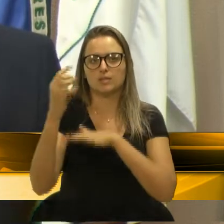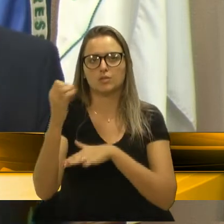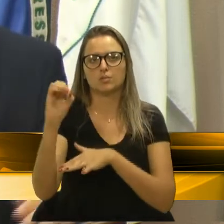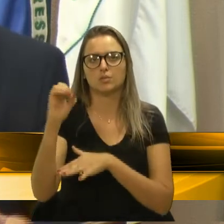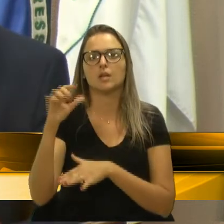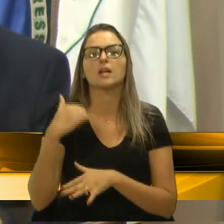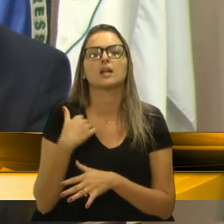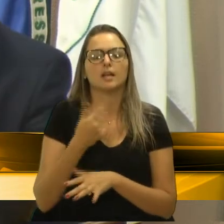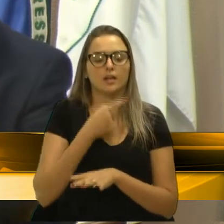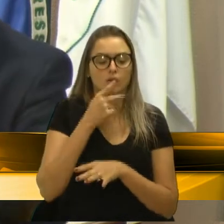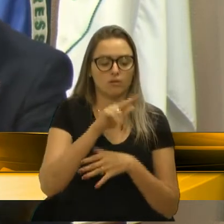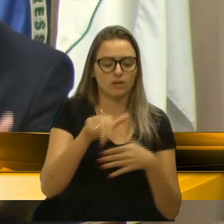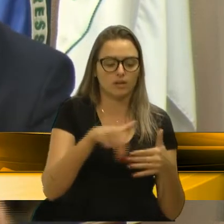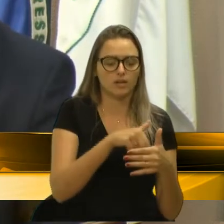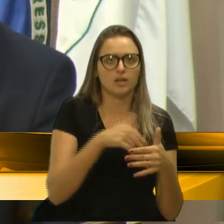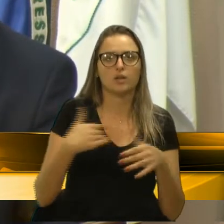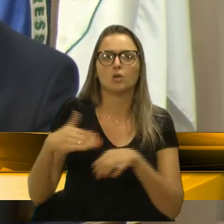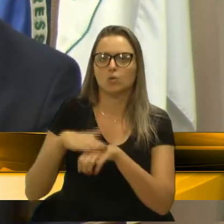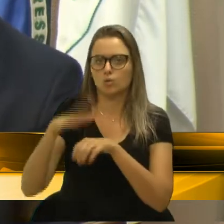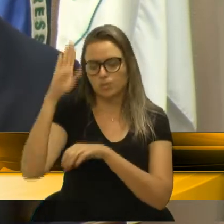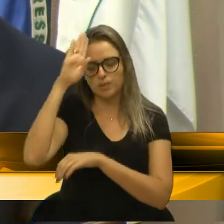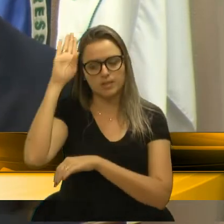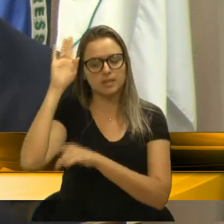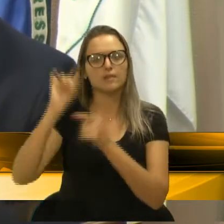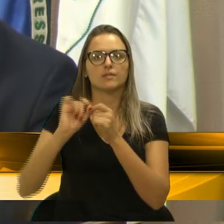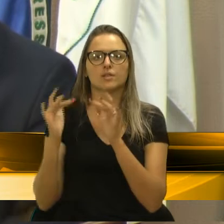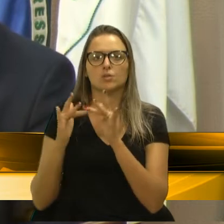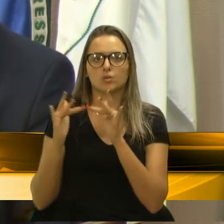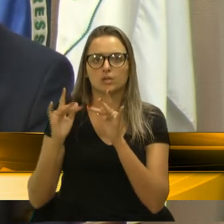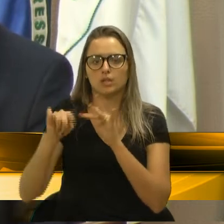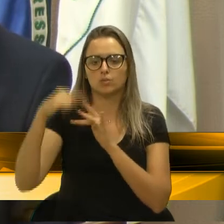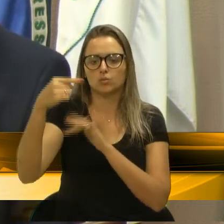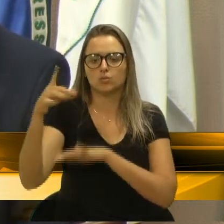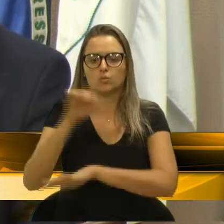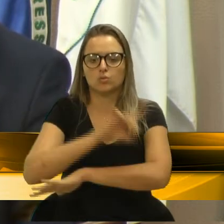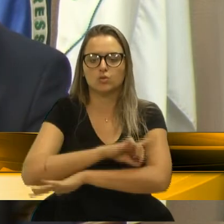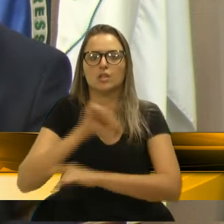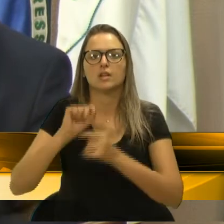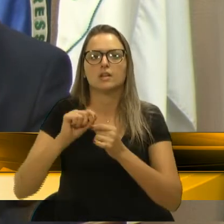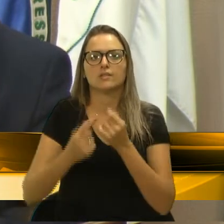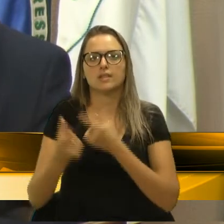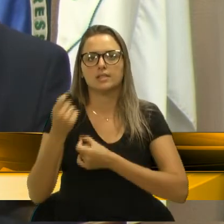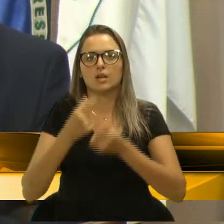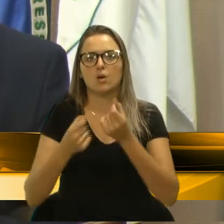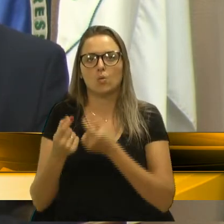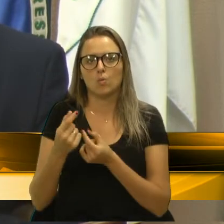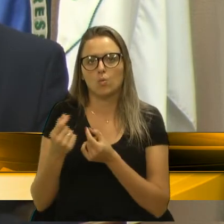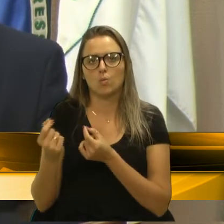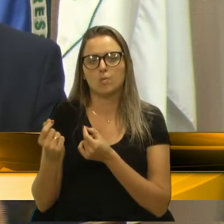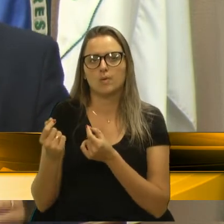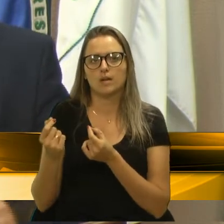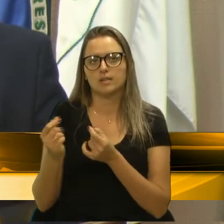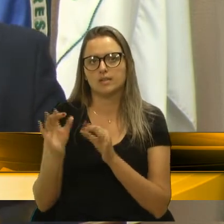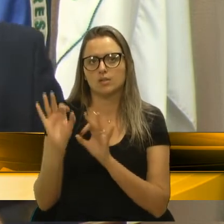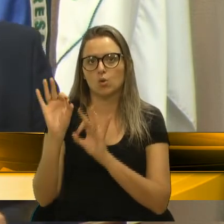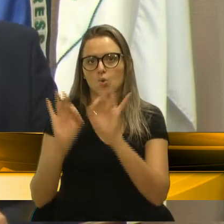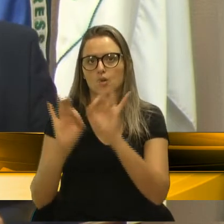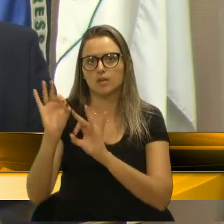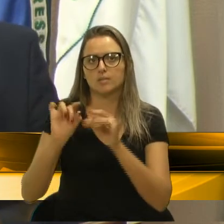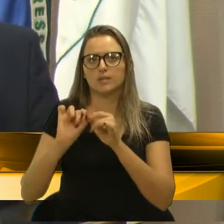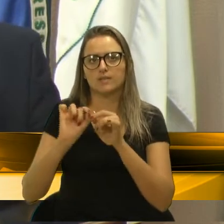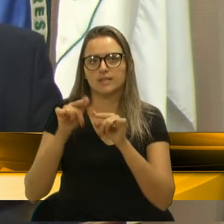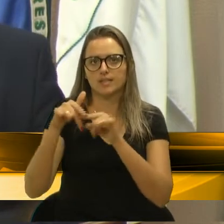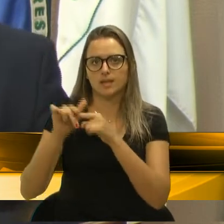o vereador Bressan fez os contatos, no dia seguinte parece que essa empresa tomou algumas providências, segundo os servidores, para fazer a manutenção dos